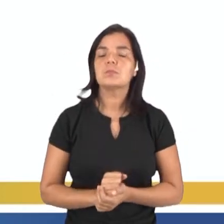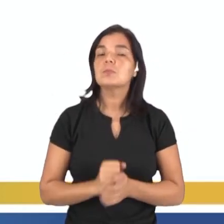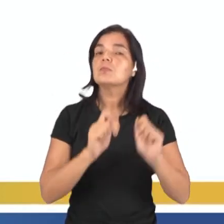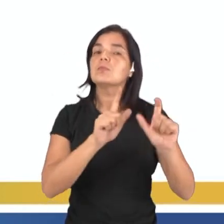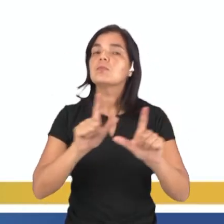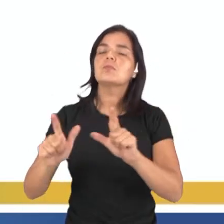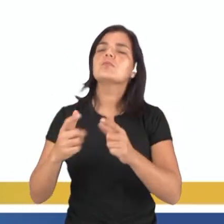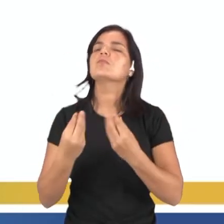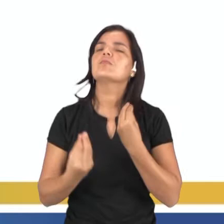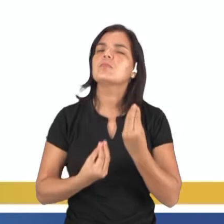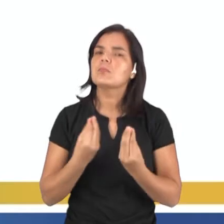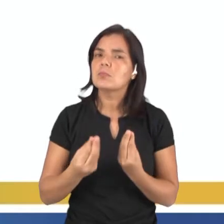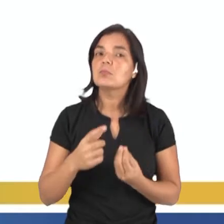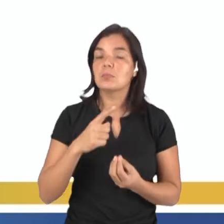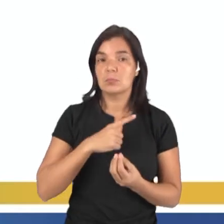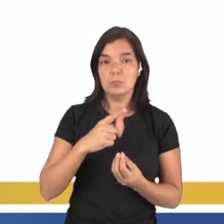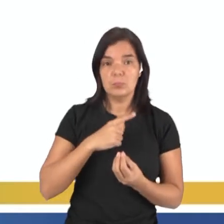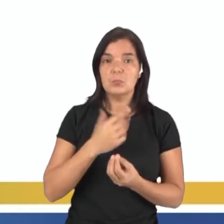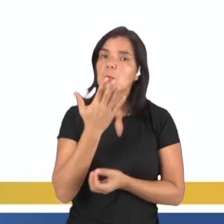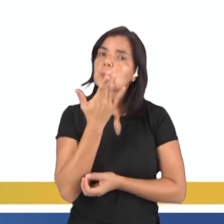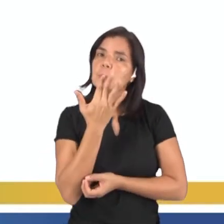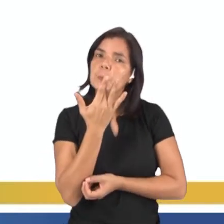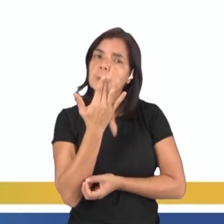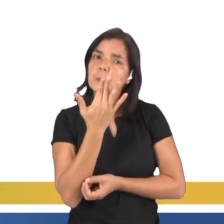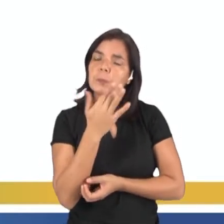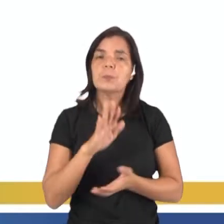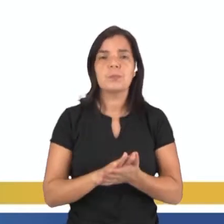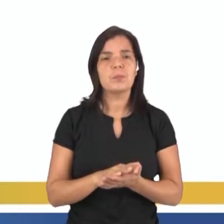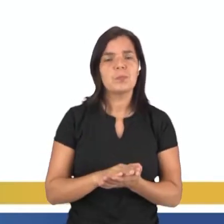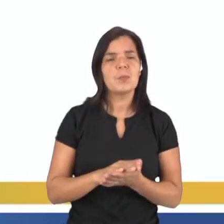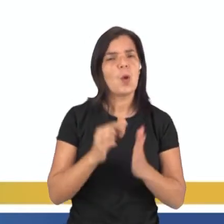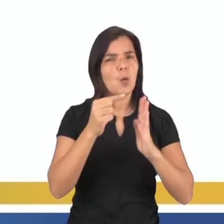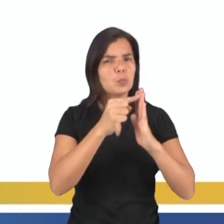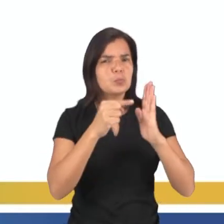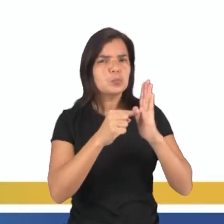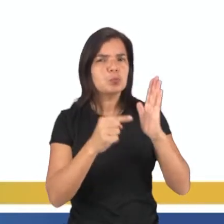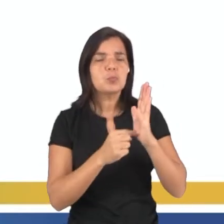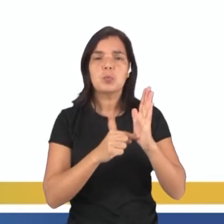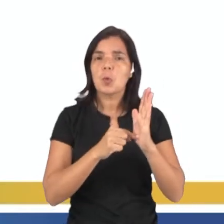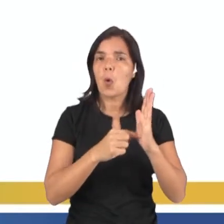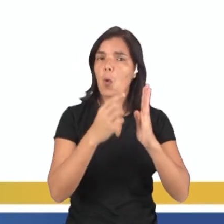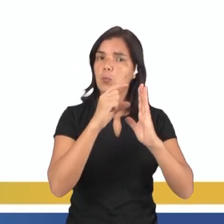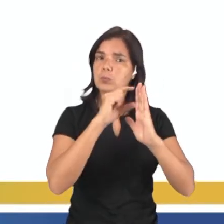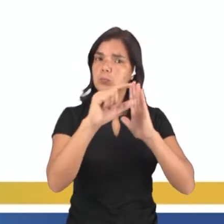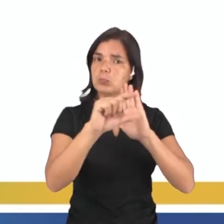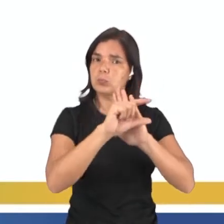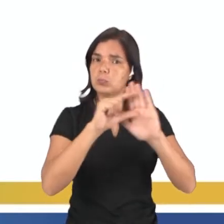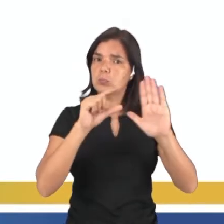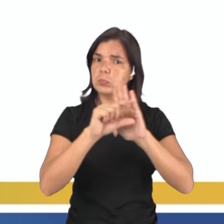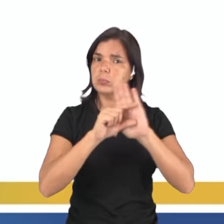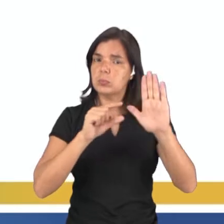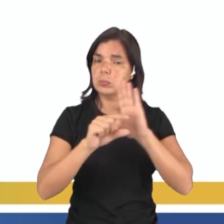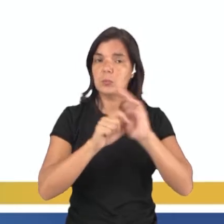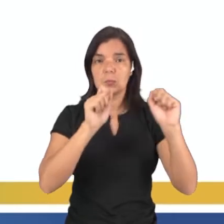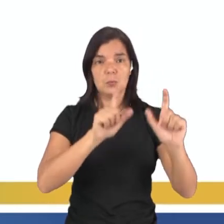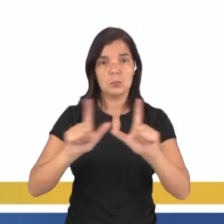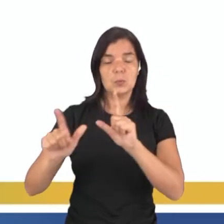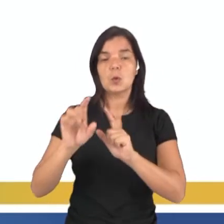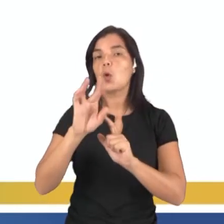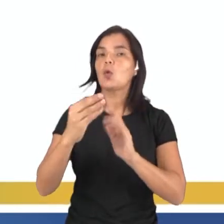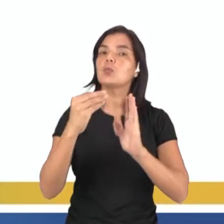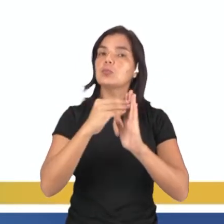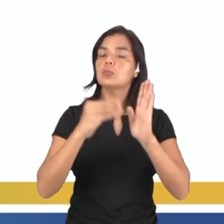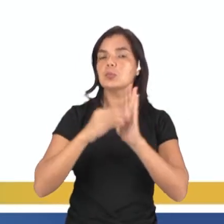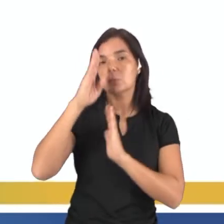os slides? Eles tinham um esquema de cores? Havia muitos pontos ou parágrafos em um slide ou apenas